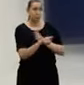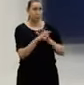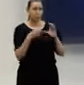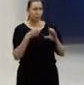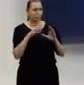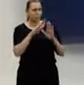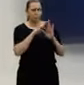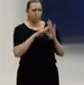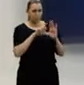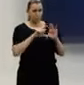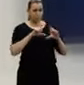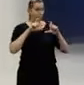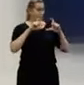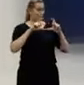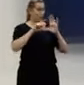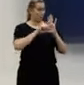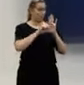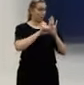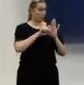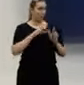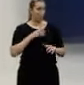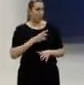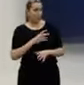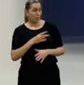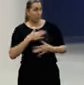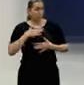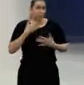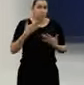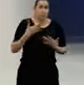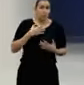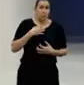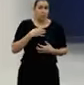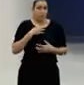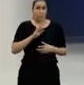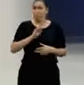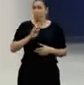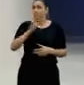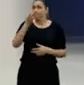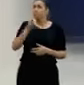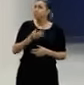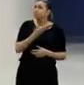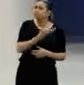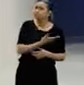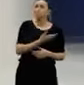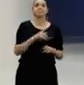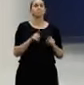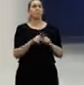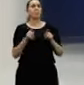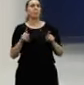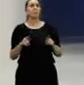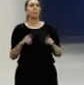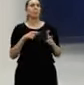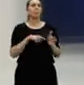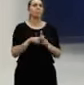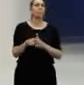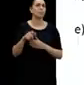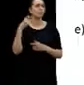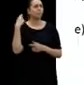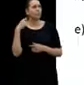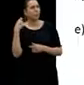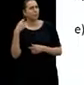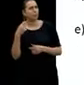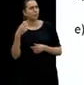enunciado um pouco grande, a gente fica com um pouco de medo. Meu Deus, qual é a resposta correta? Mas, nessa questão, vocês precisam